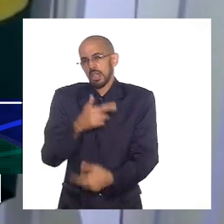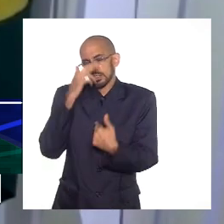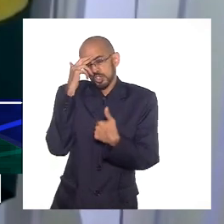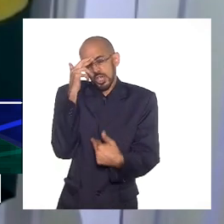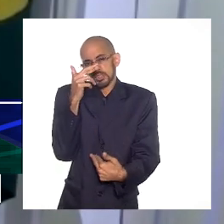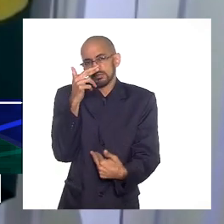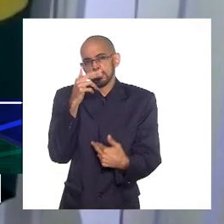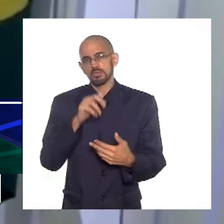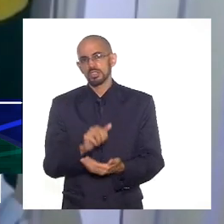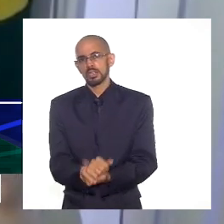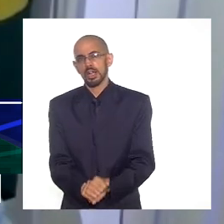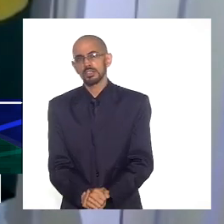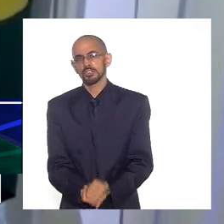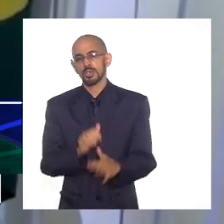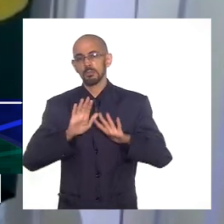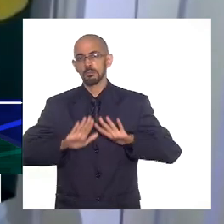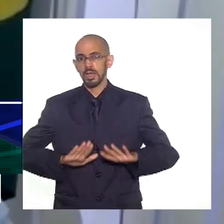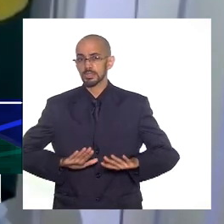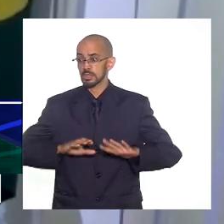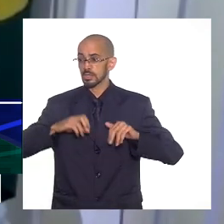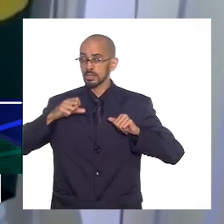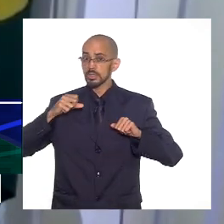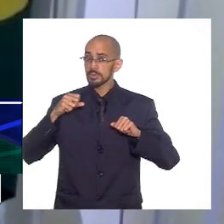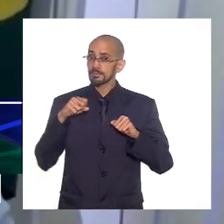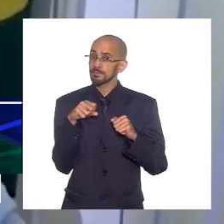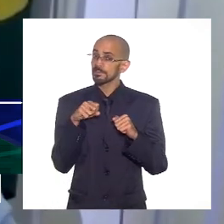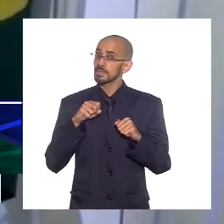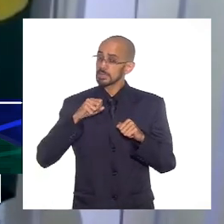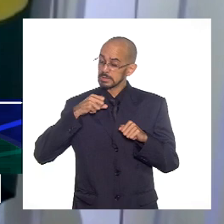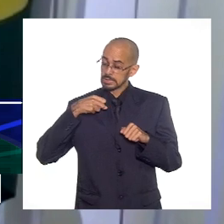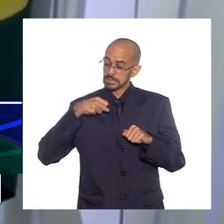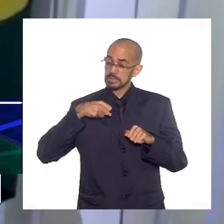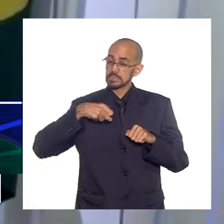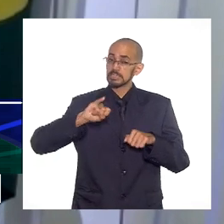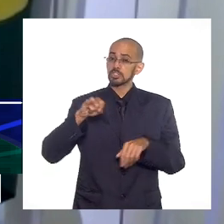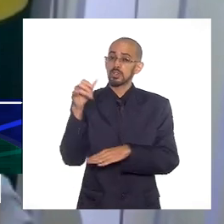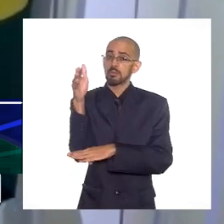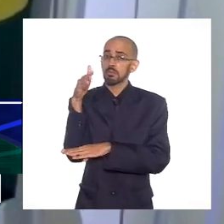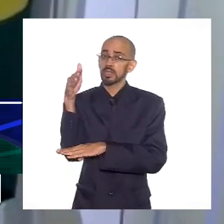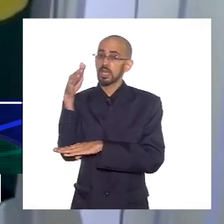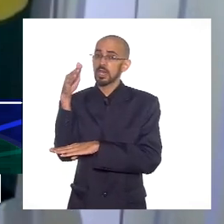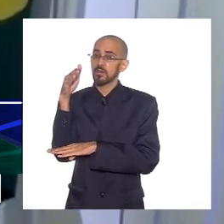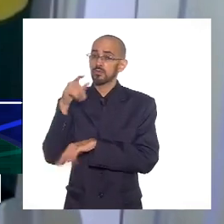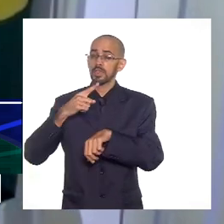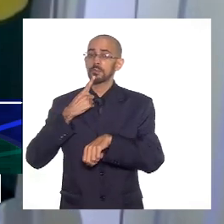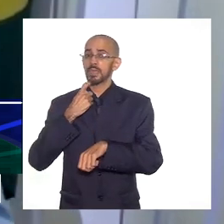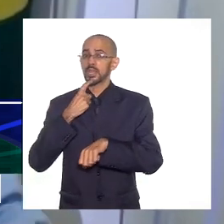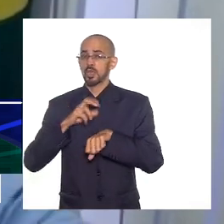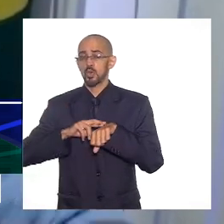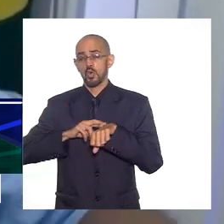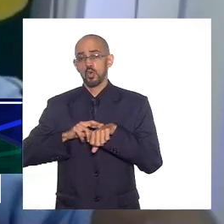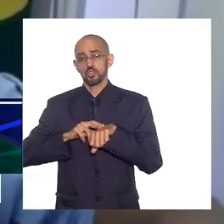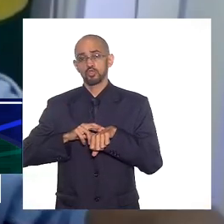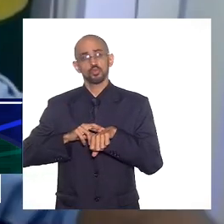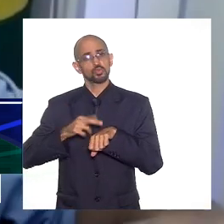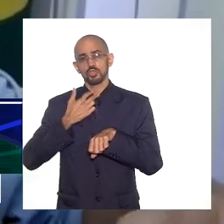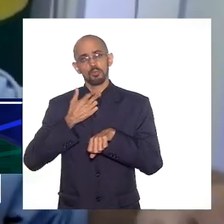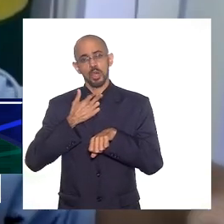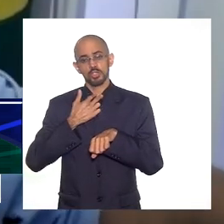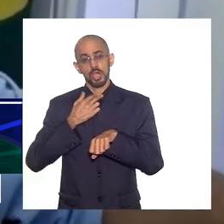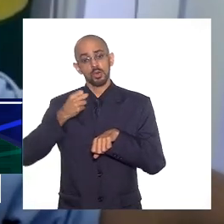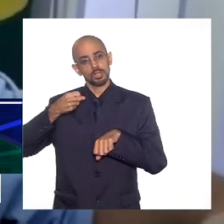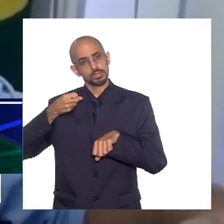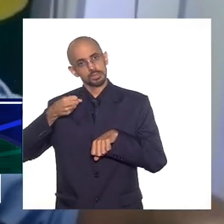responsável, ainda assim, se estiver sob bandeira vermelha e roxa, não deve haver aulas presenciais. Entretanto, se as bandeiras estiverem